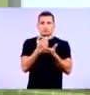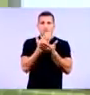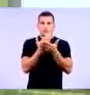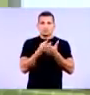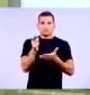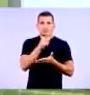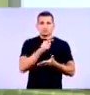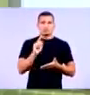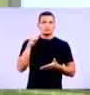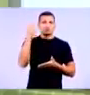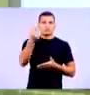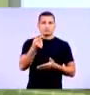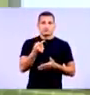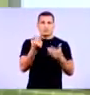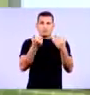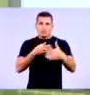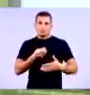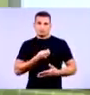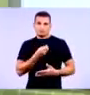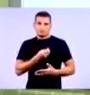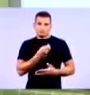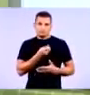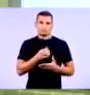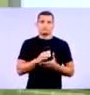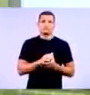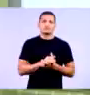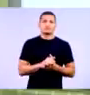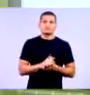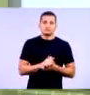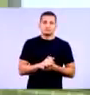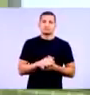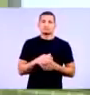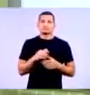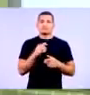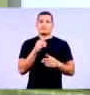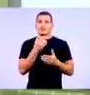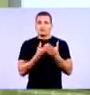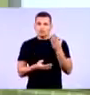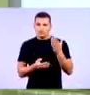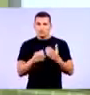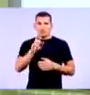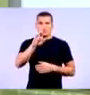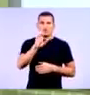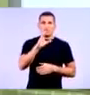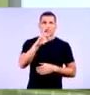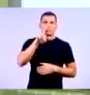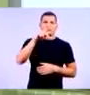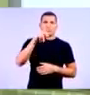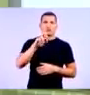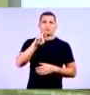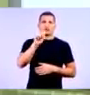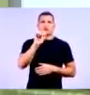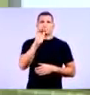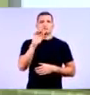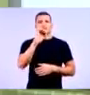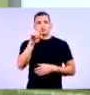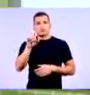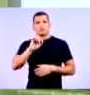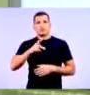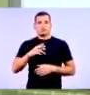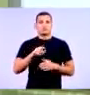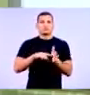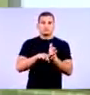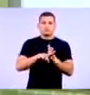presencial e, se for o caso, tomara que não, na recuperação no exame. Lembrando que, reforçando,